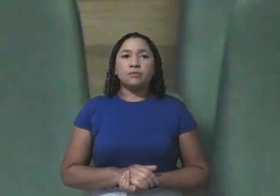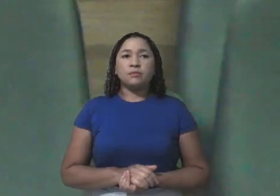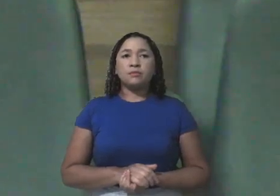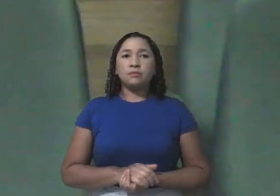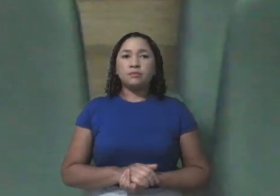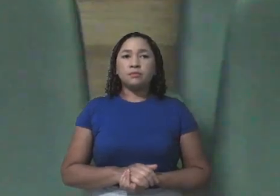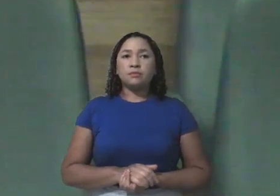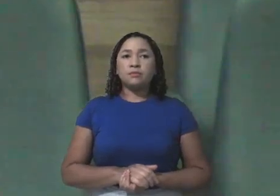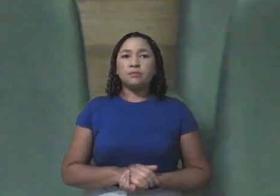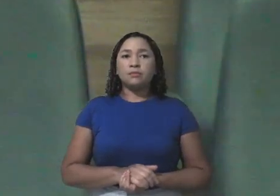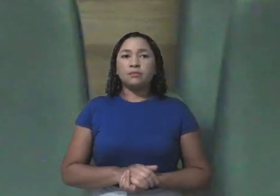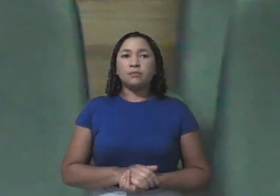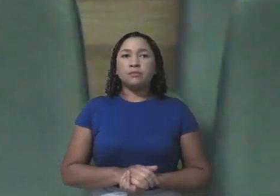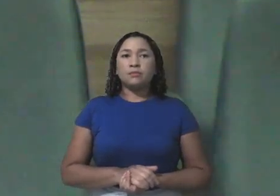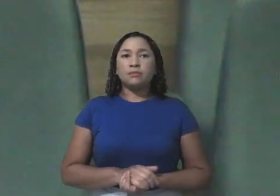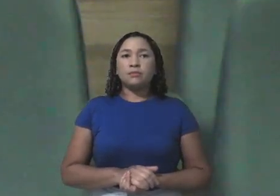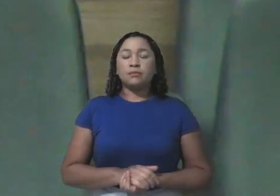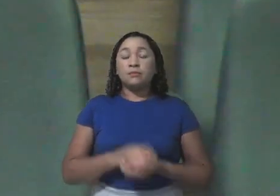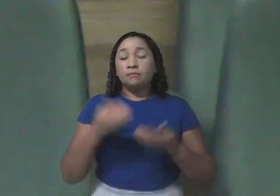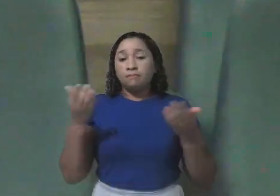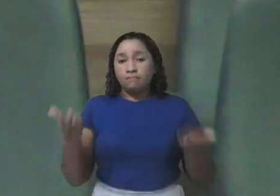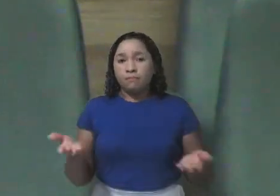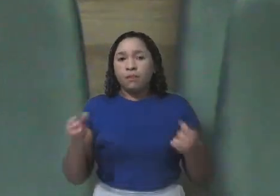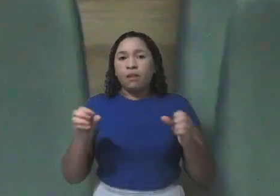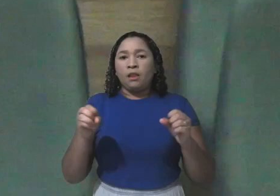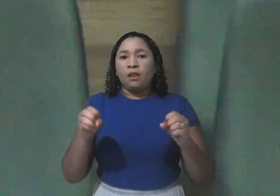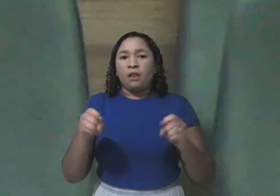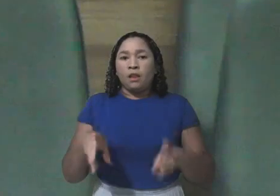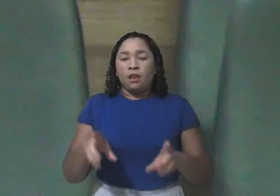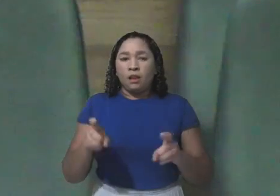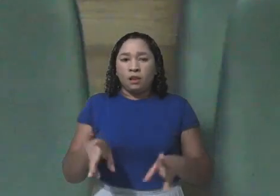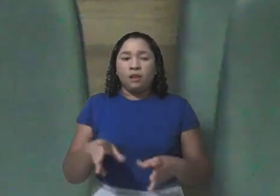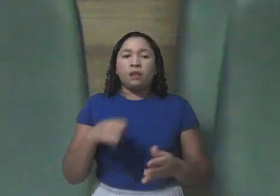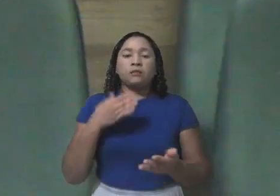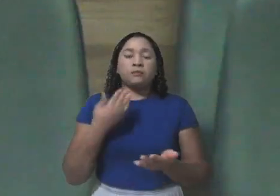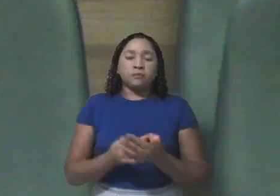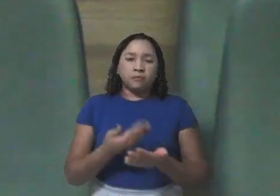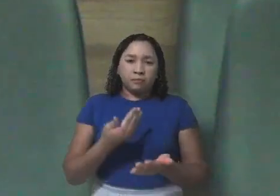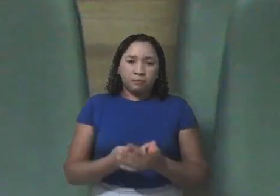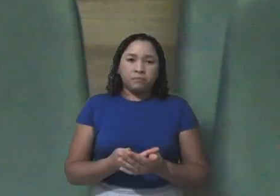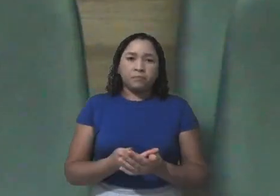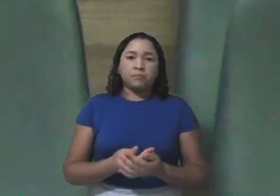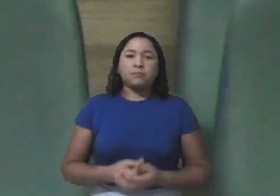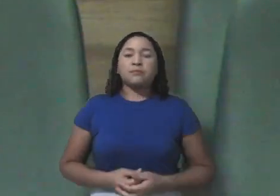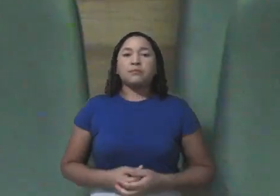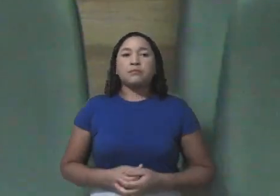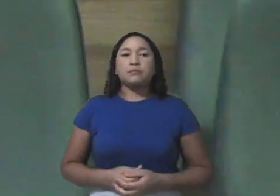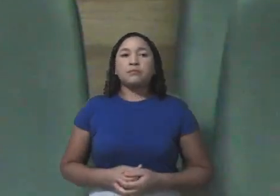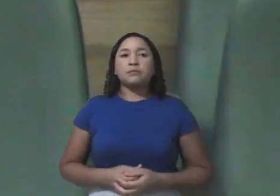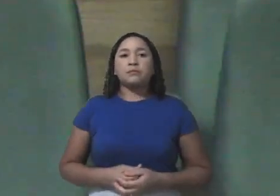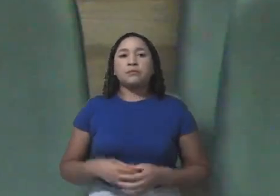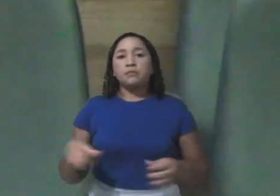Então, a doutrina ou o estudo, nós vimos hoje, vamos fazer um resumo. Nós vimos hoje